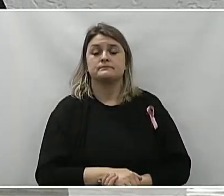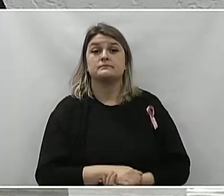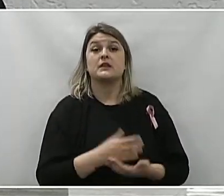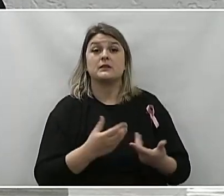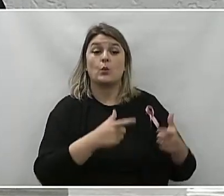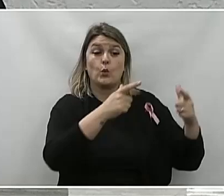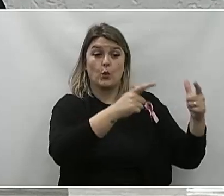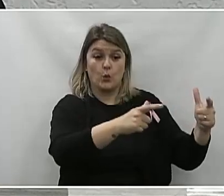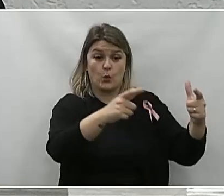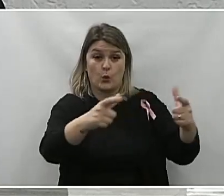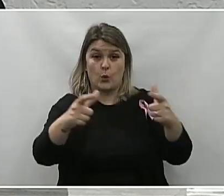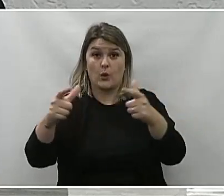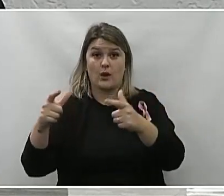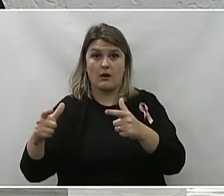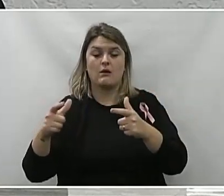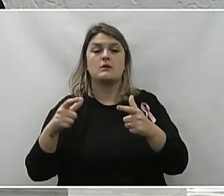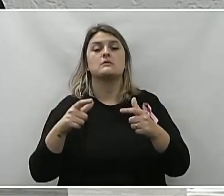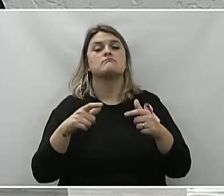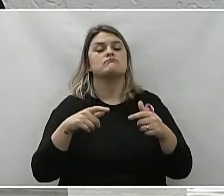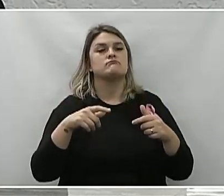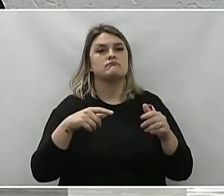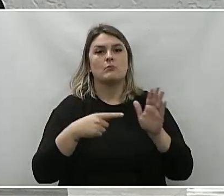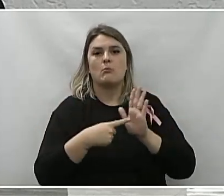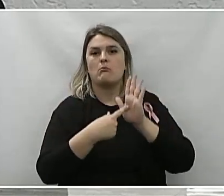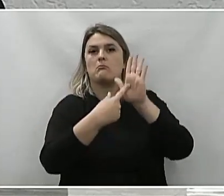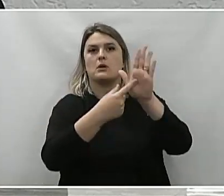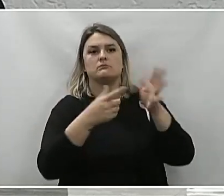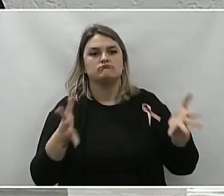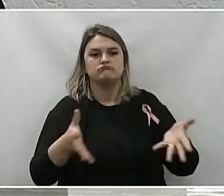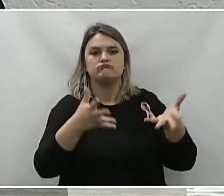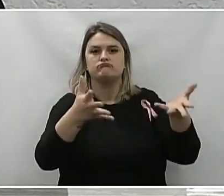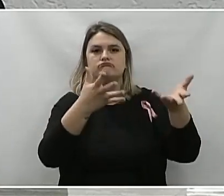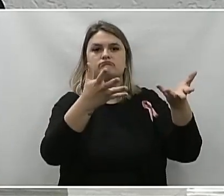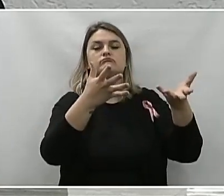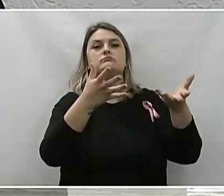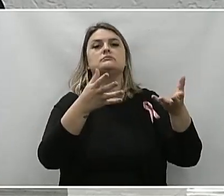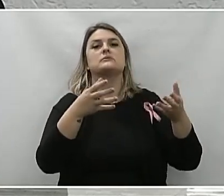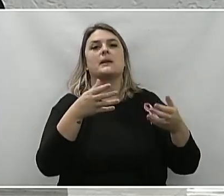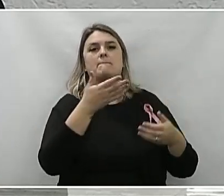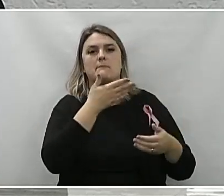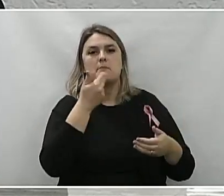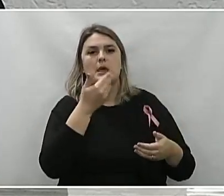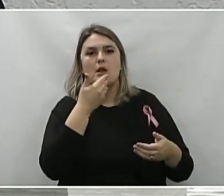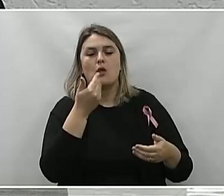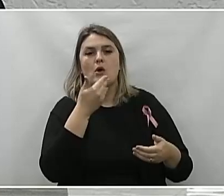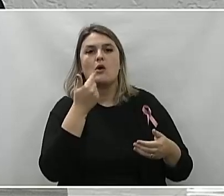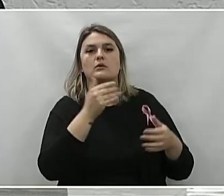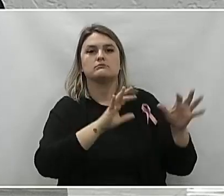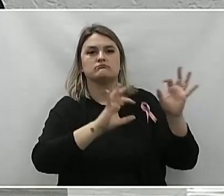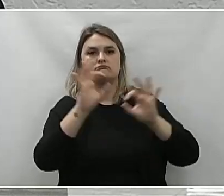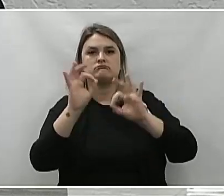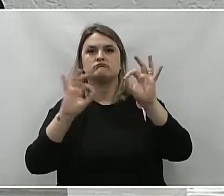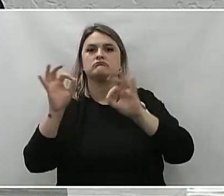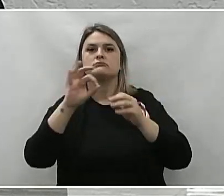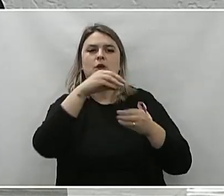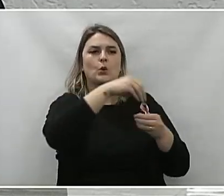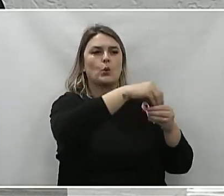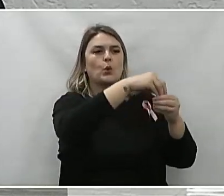os parques são essenciais para maximizar a drenagem Urbana melhorar a ambiência